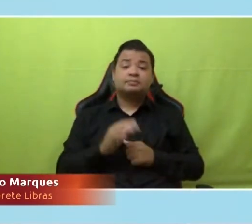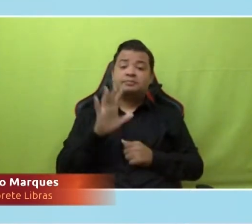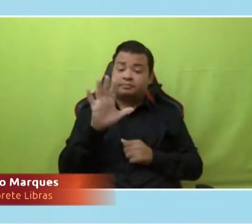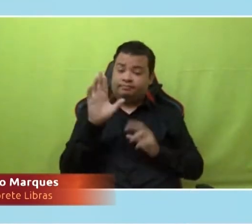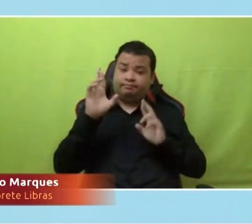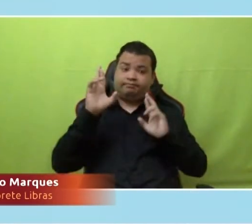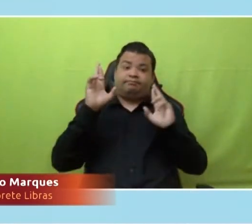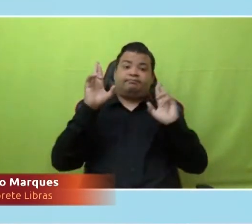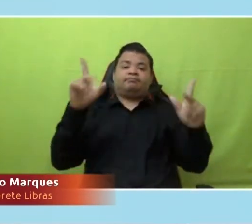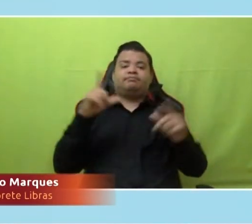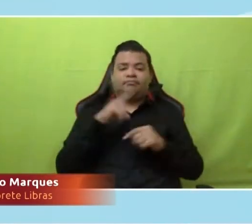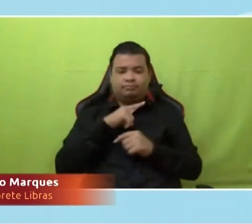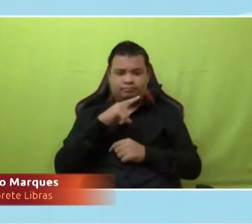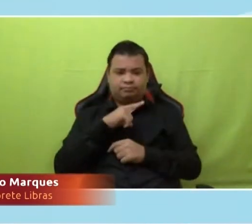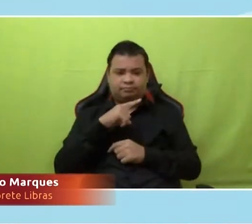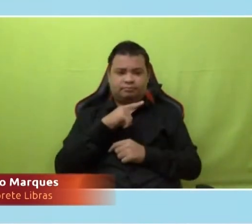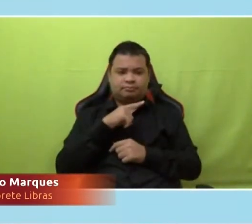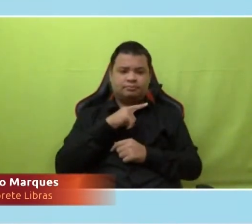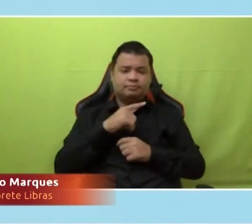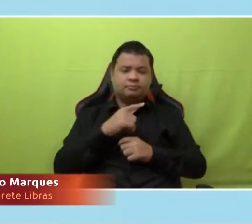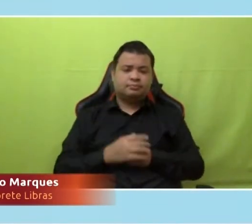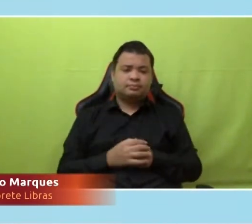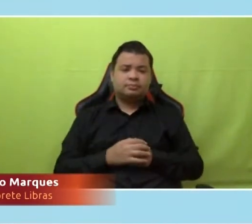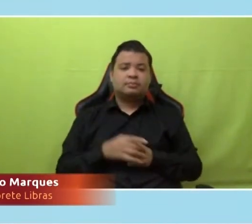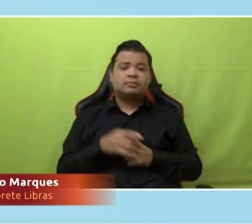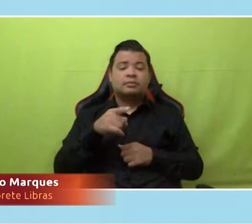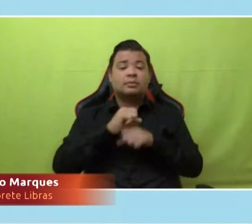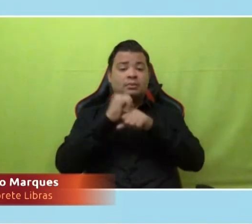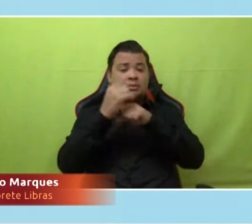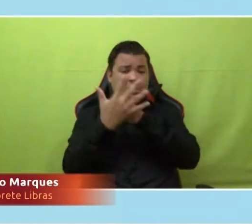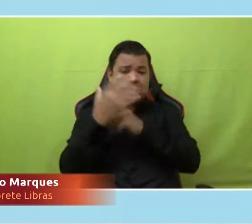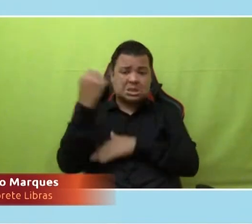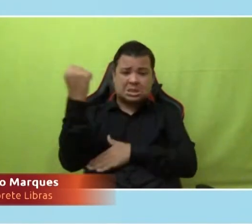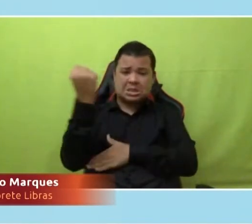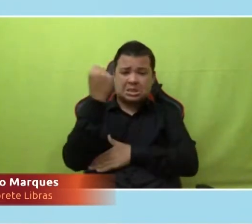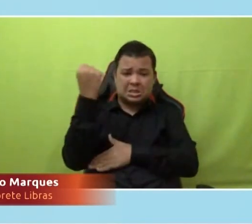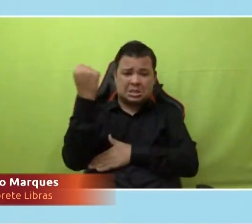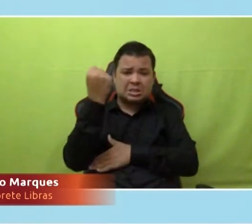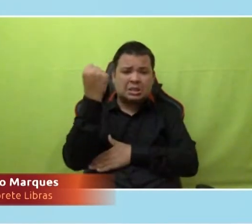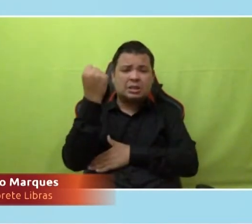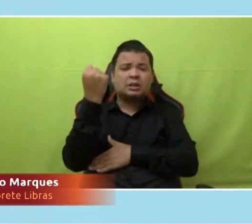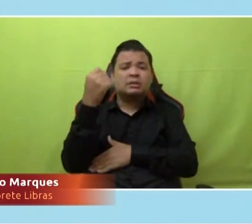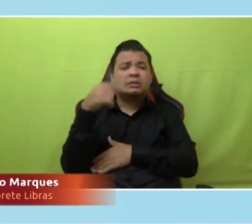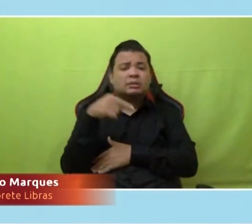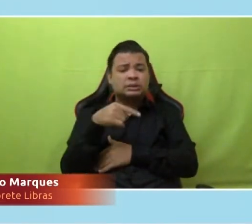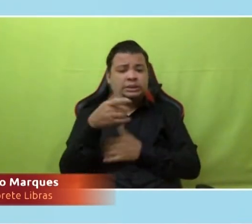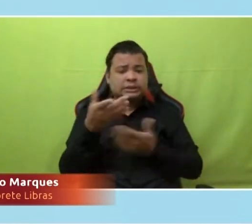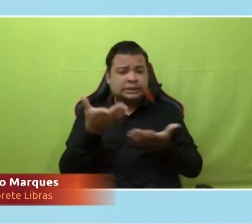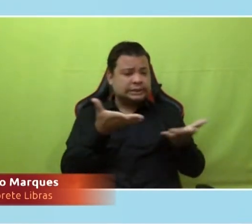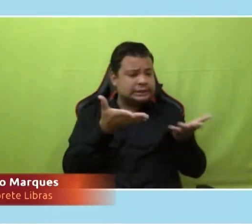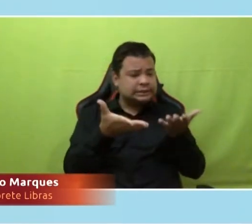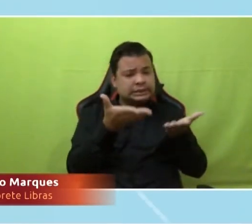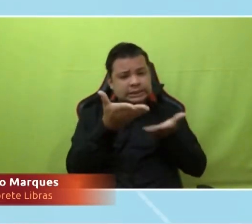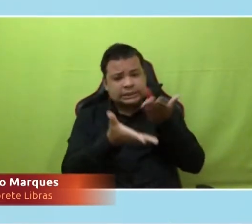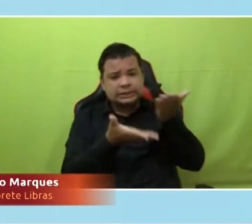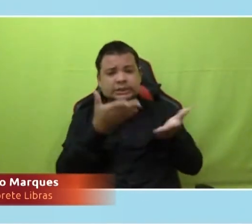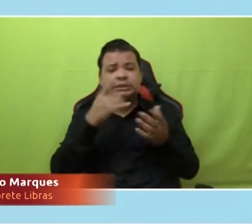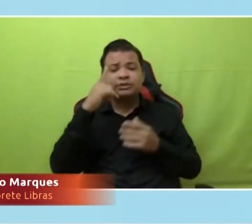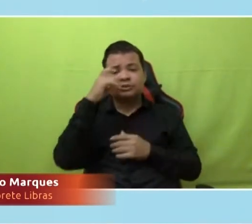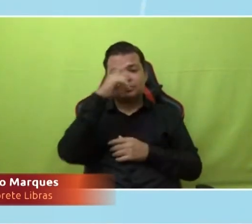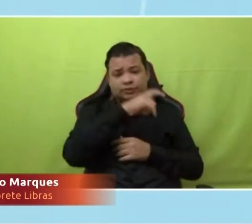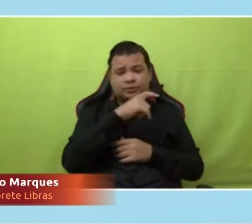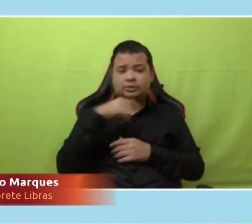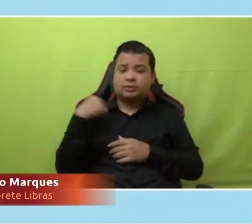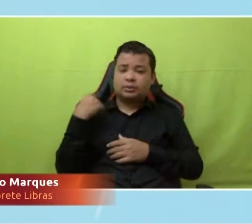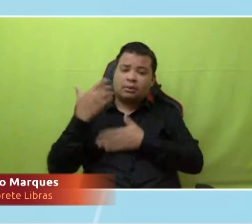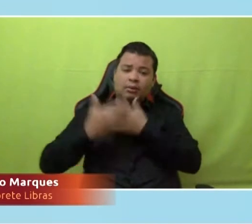diferença. Os casos graves de Covid, eles são muito difíceis de você conduzir. A gente aprendeu muito sobre isso ao longo do tempo.